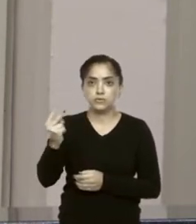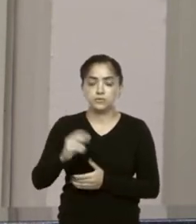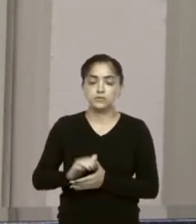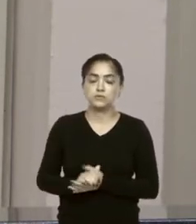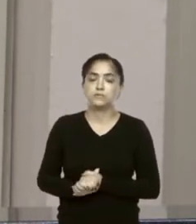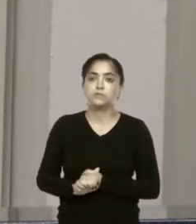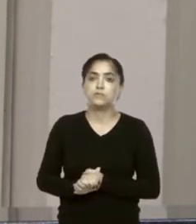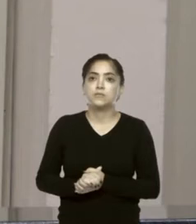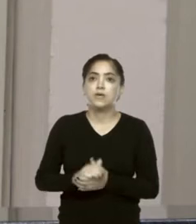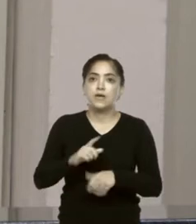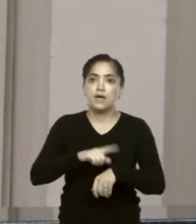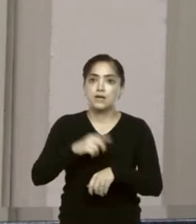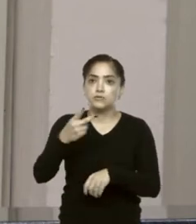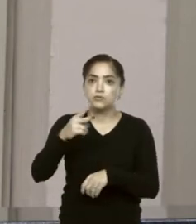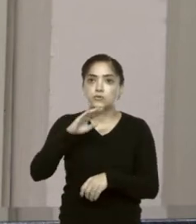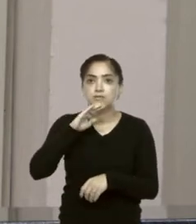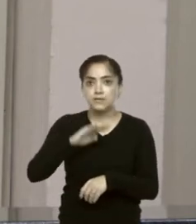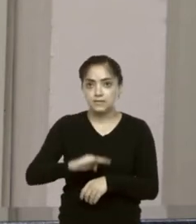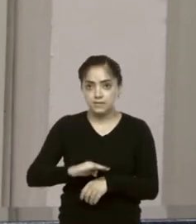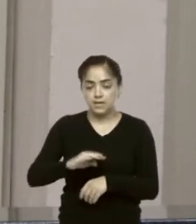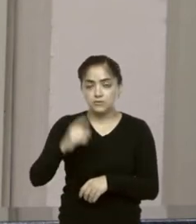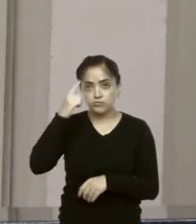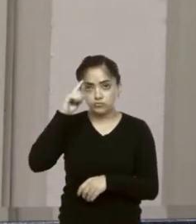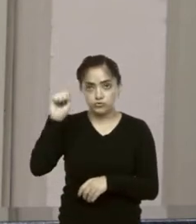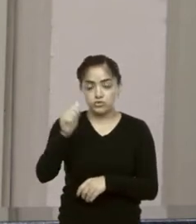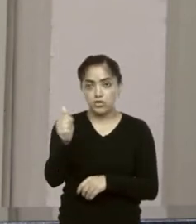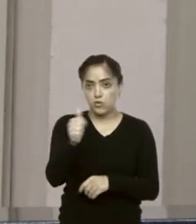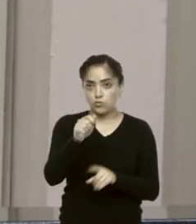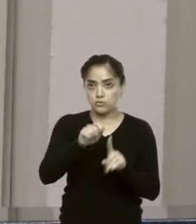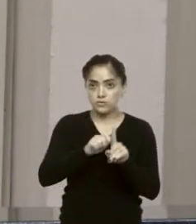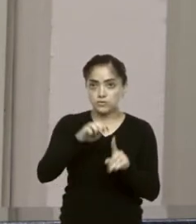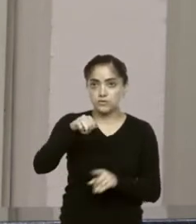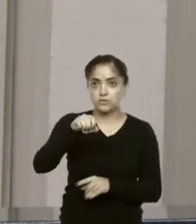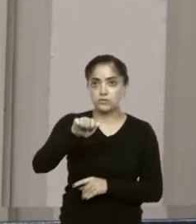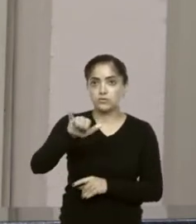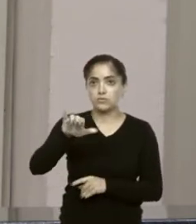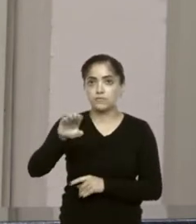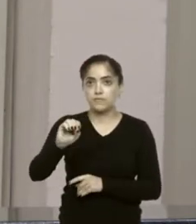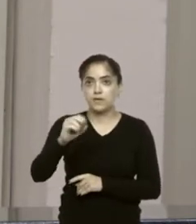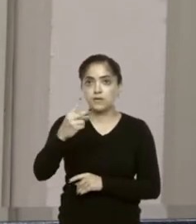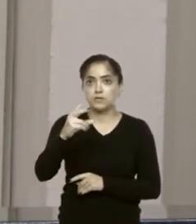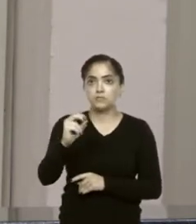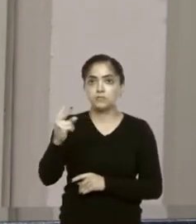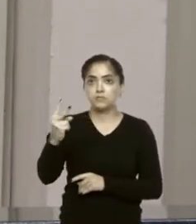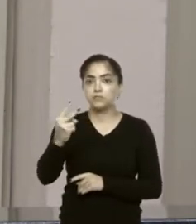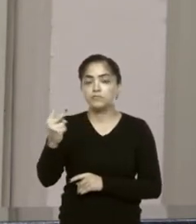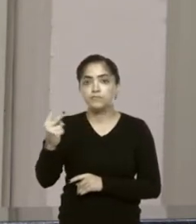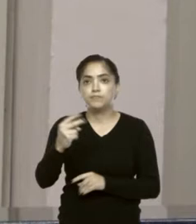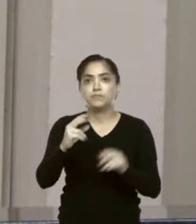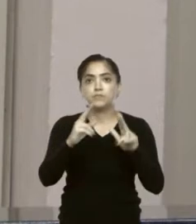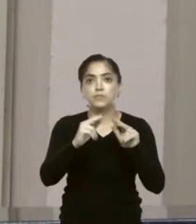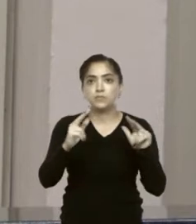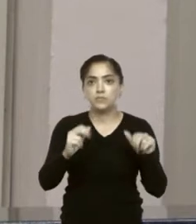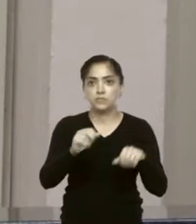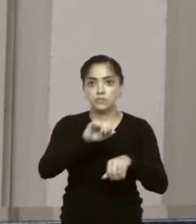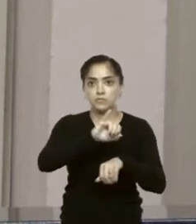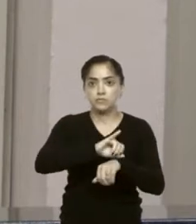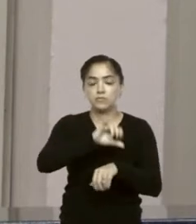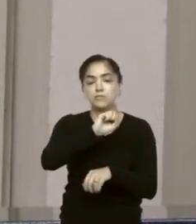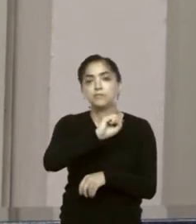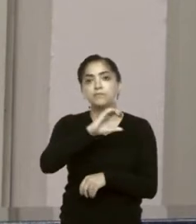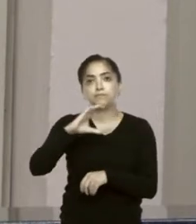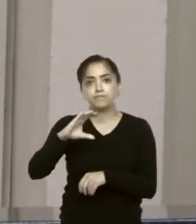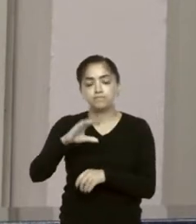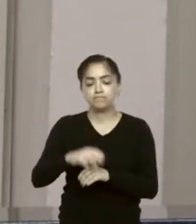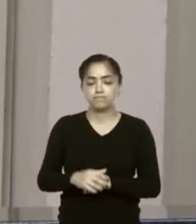2022, às 14 horas do dia 11 de maio de 2022, nesta cidade de Florianópolis, capital do Estado de